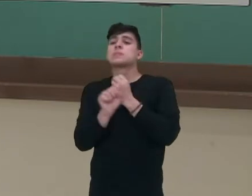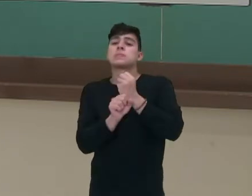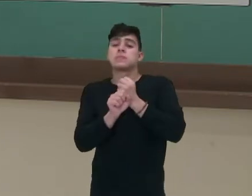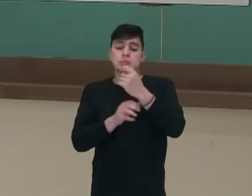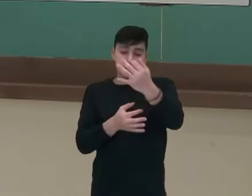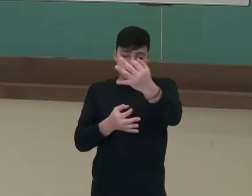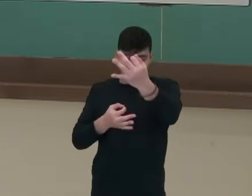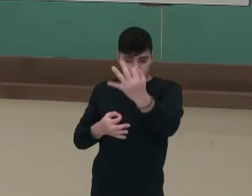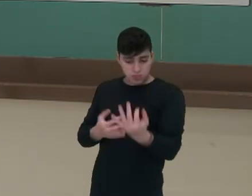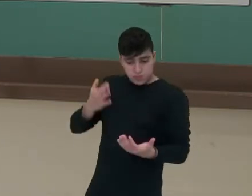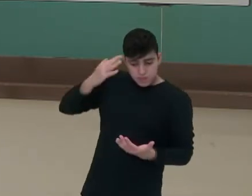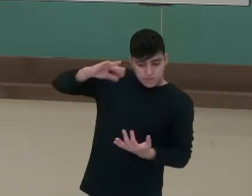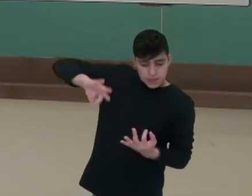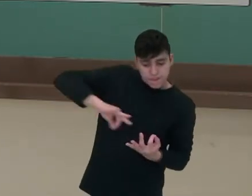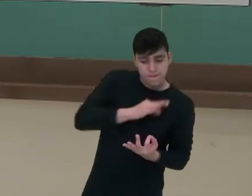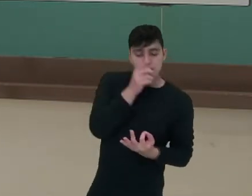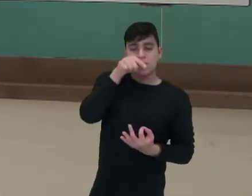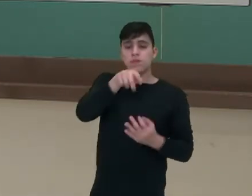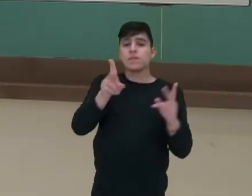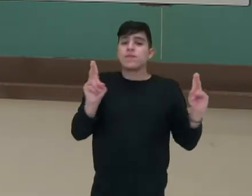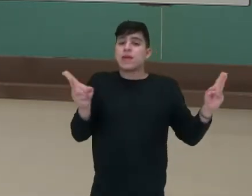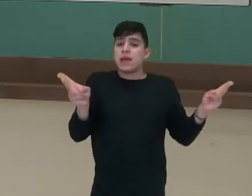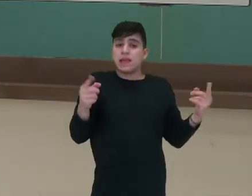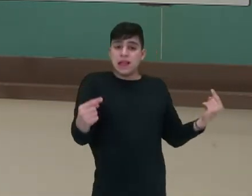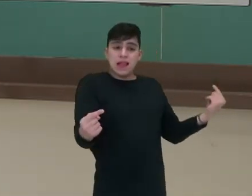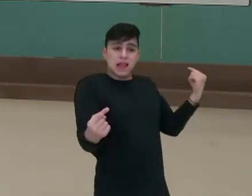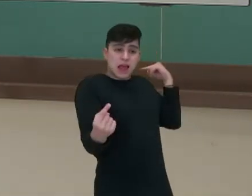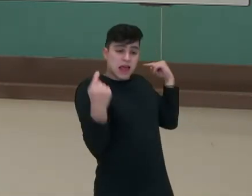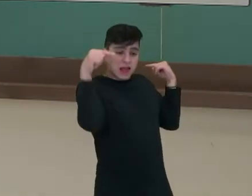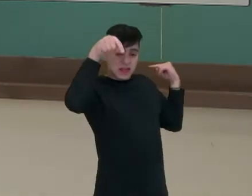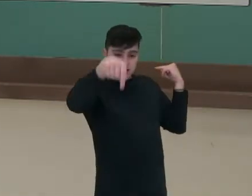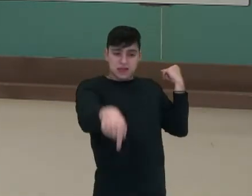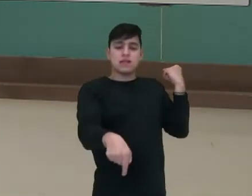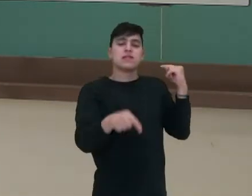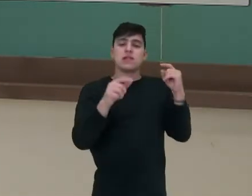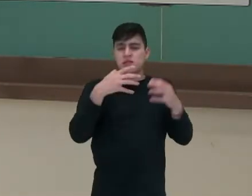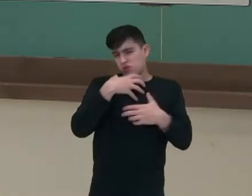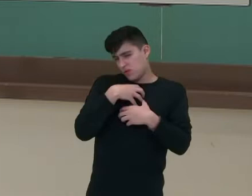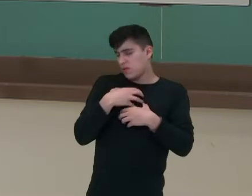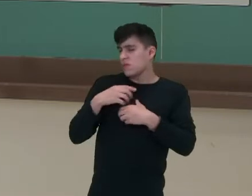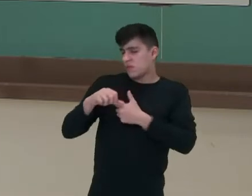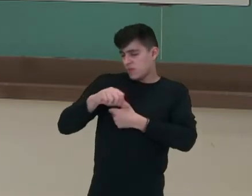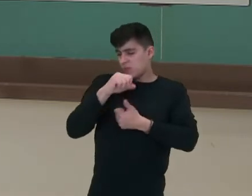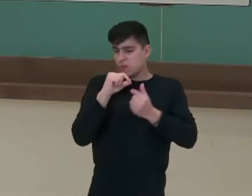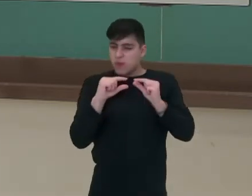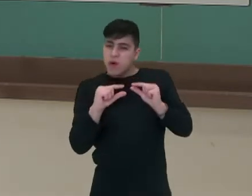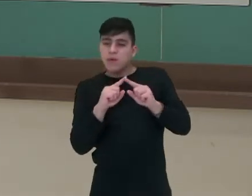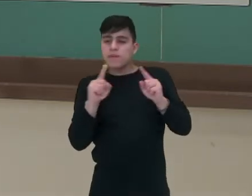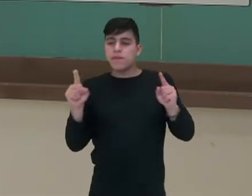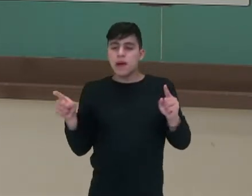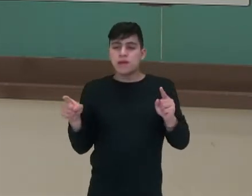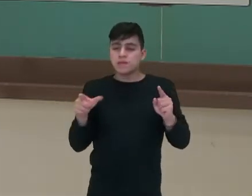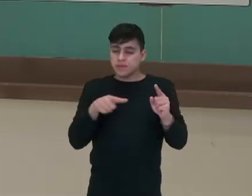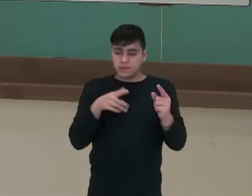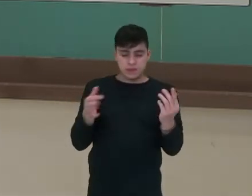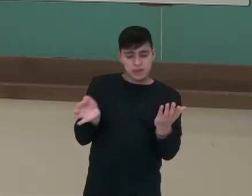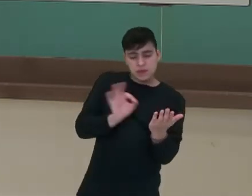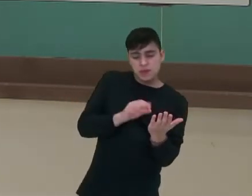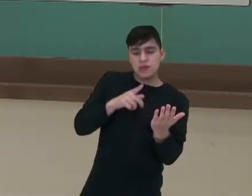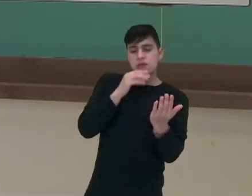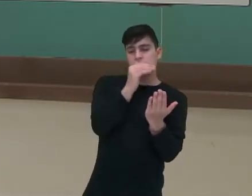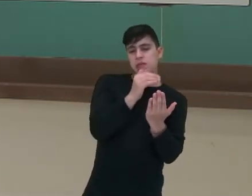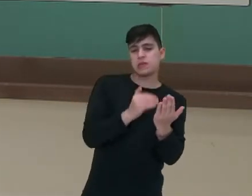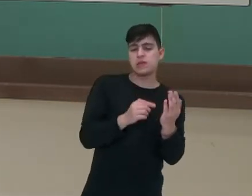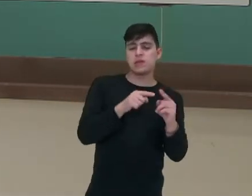nossa atualidade. A mesma música, né? O artista vai poder interpretar de forma diferente, porém ele vai ter a partitura, né? A altura,